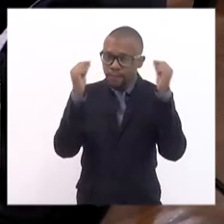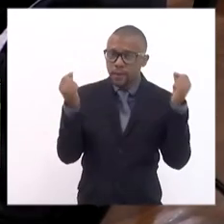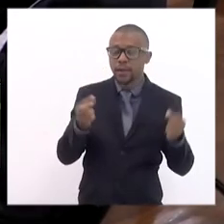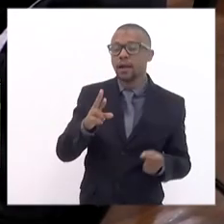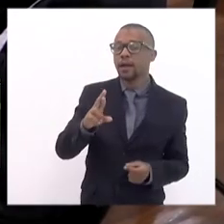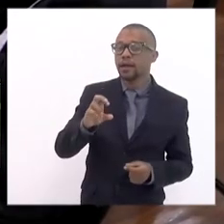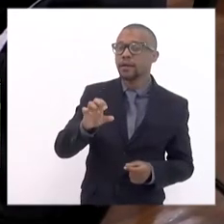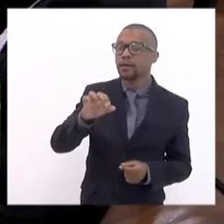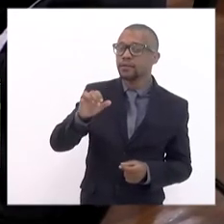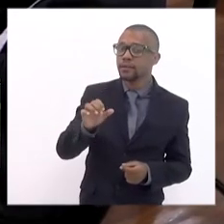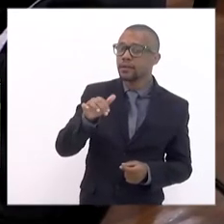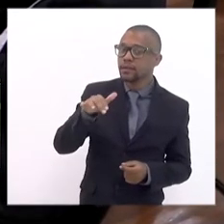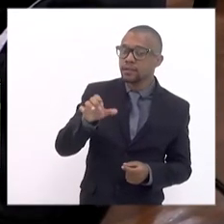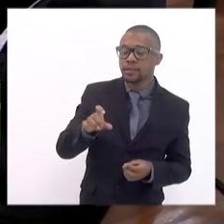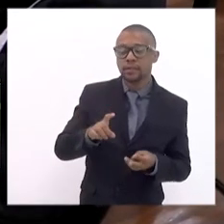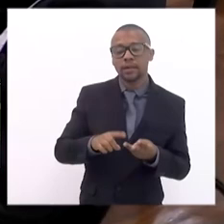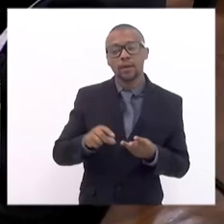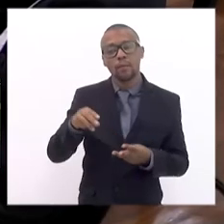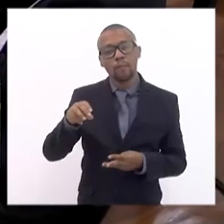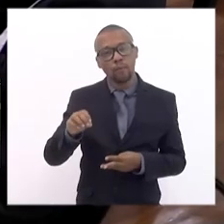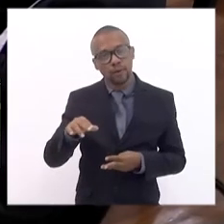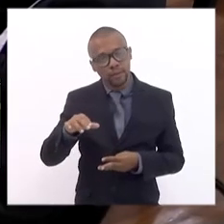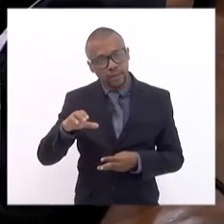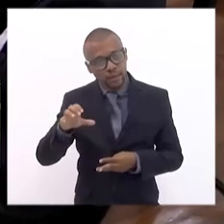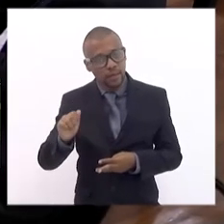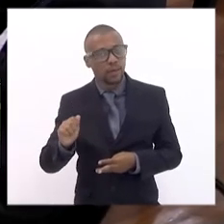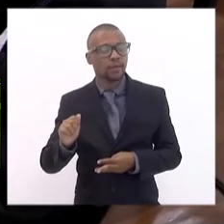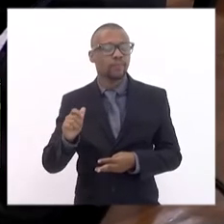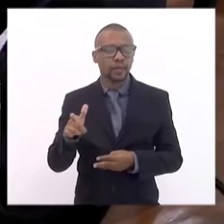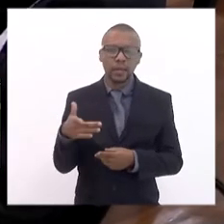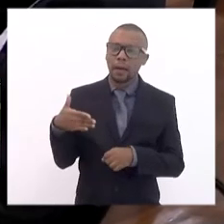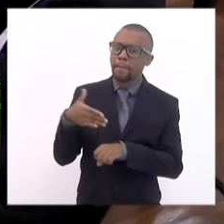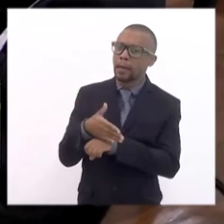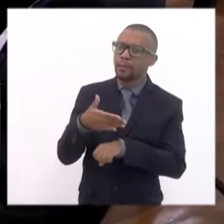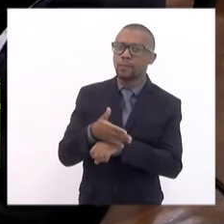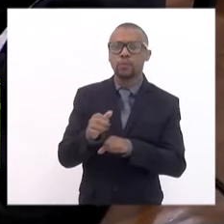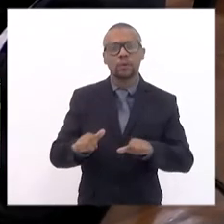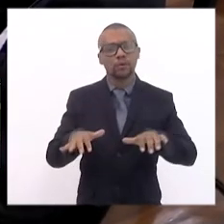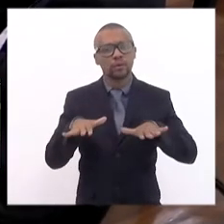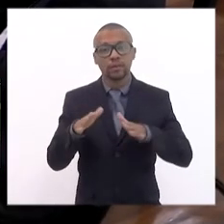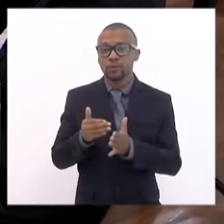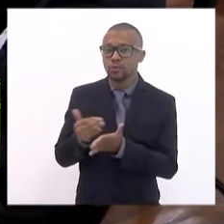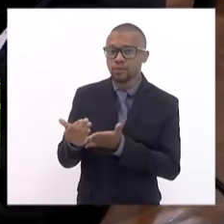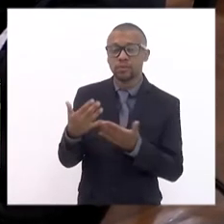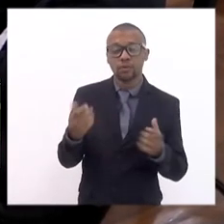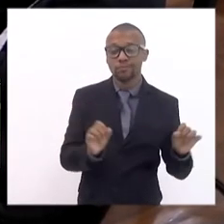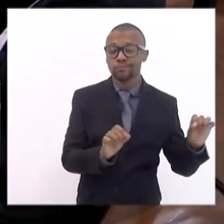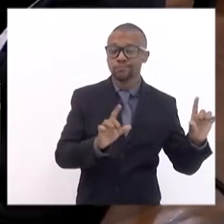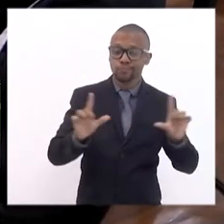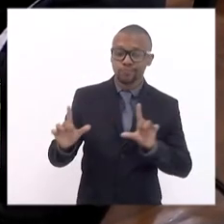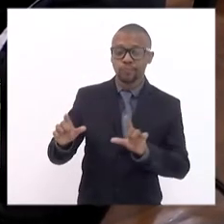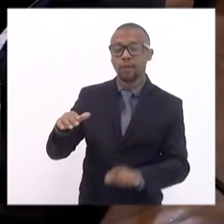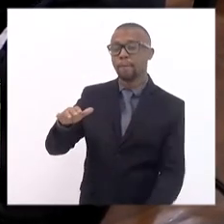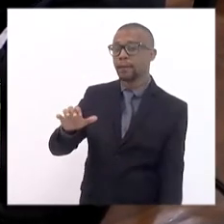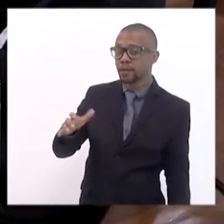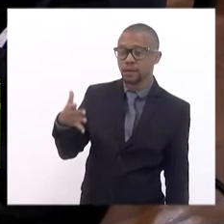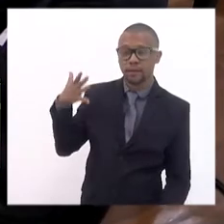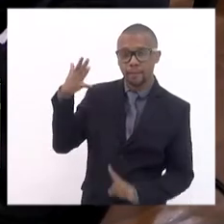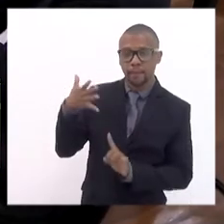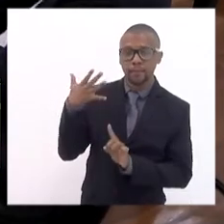Mônica Francisco, cujos mandatos participam da audiência desde o início. Então, agradeço a todo mundo. Mink, para você encerrar, você tem a